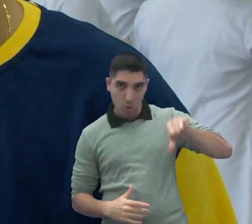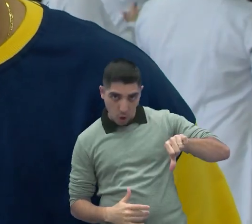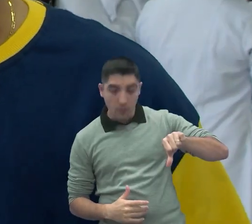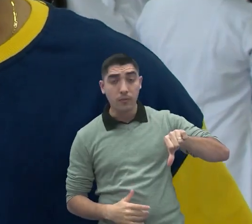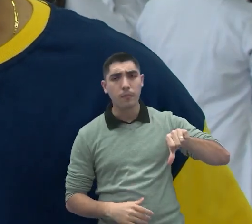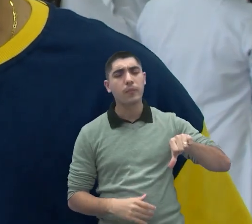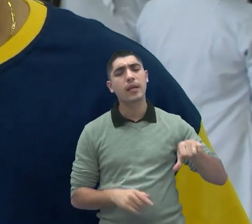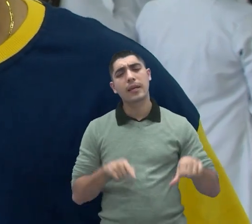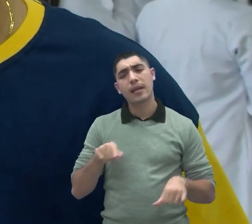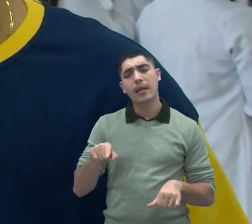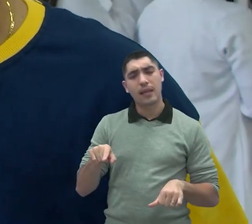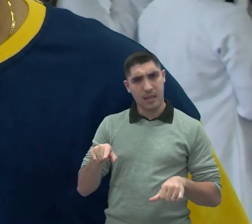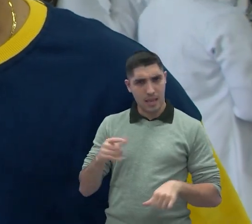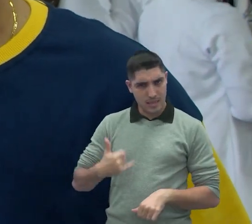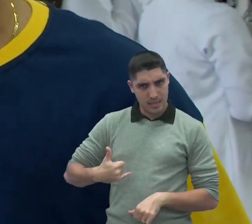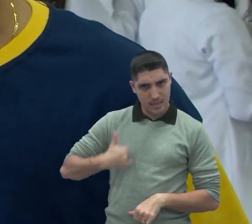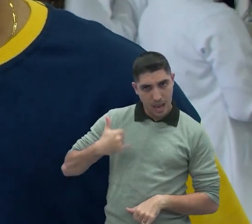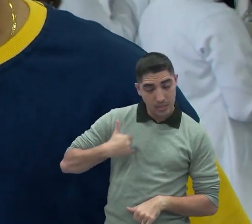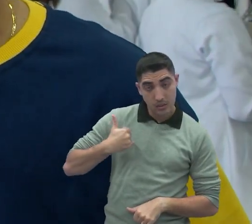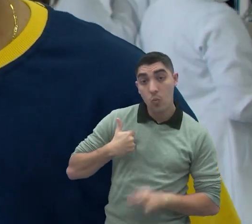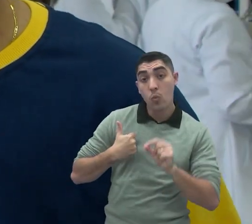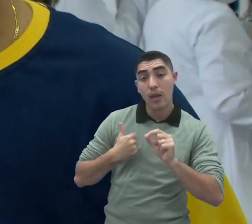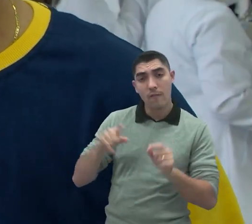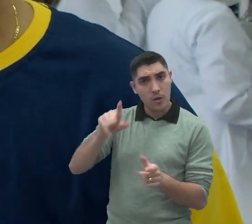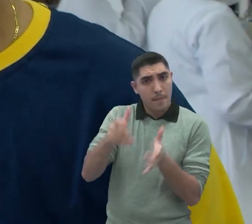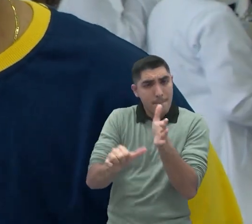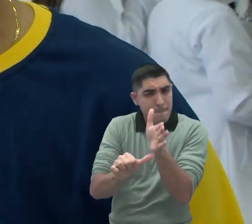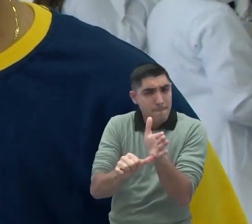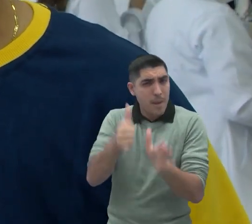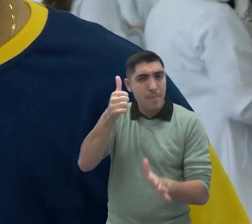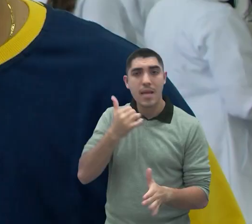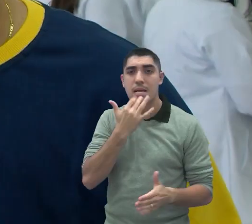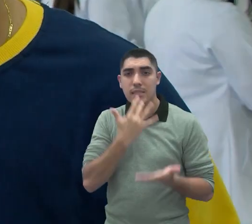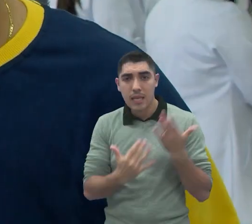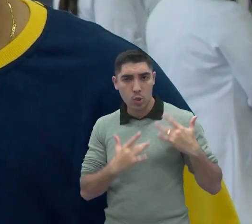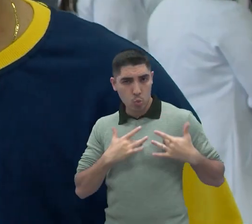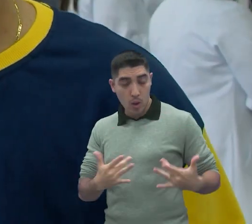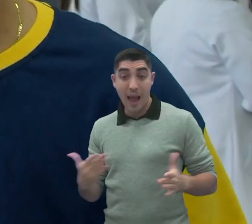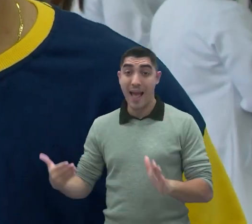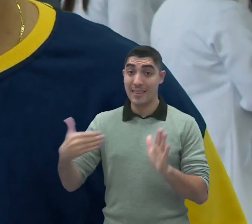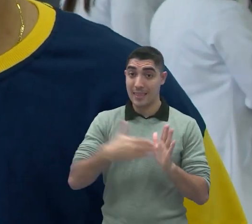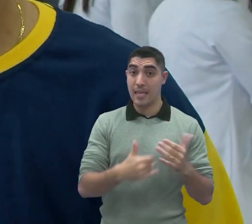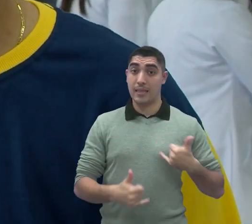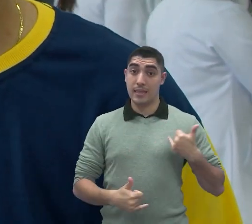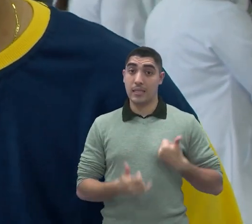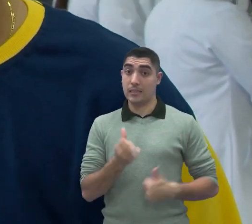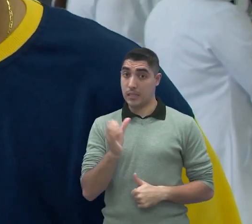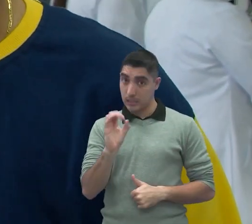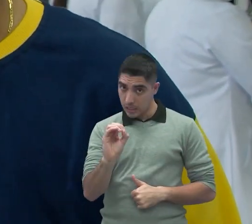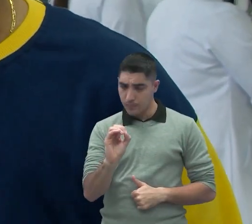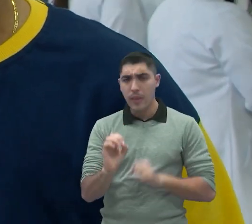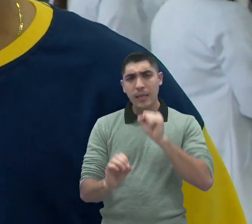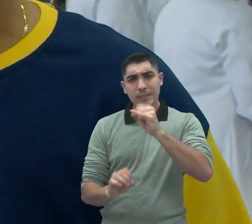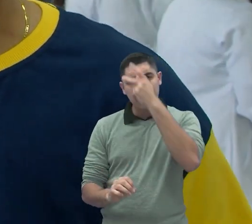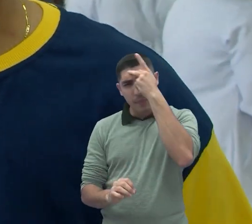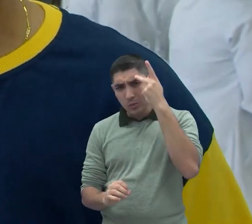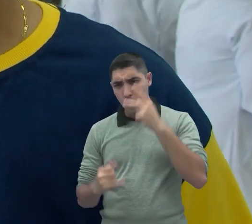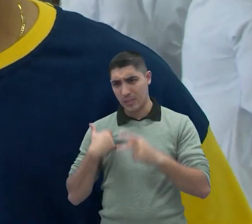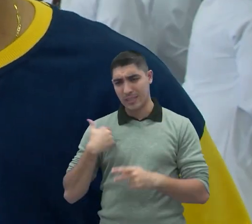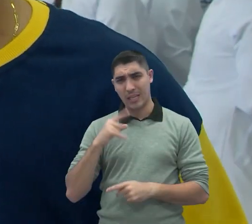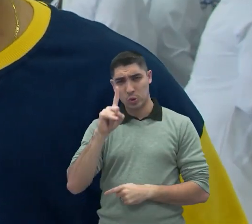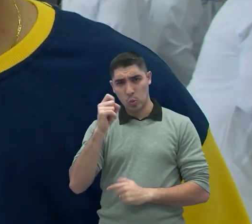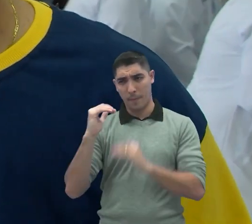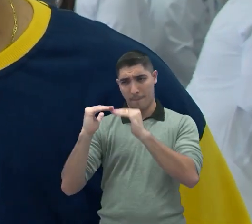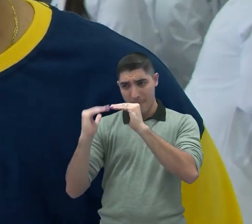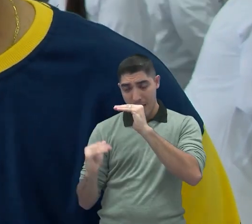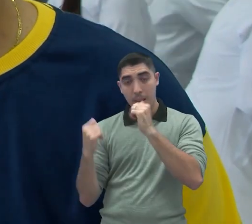anos. Nessa questão da idade, a gente tem que ressaltar que a primeira doação pode ser feita até os 60 e que o